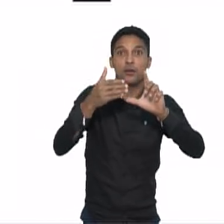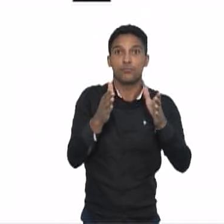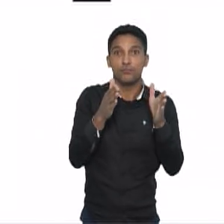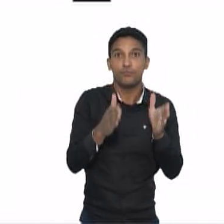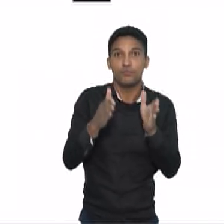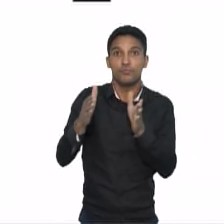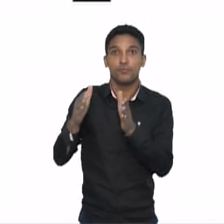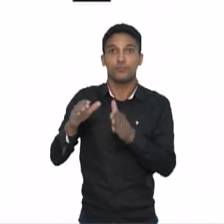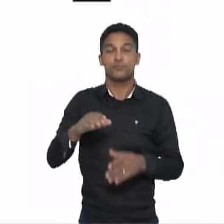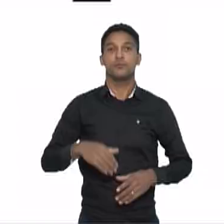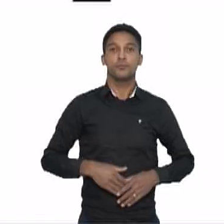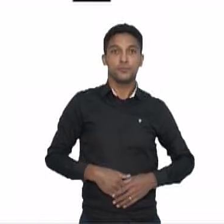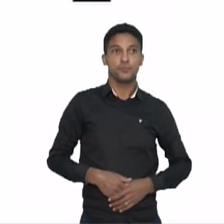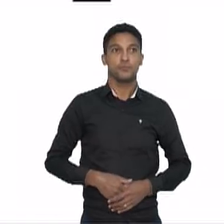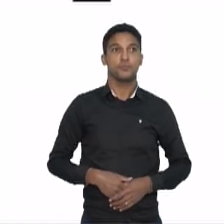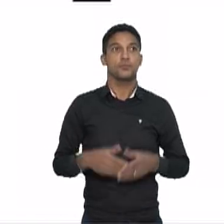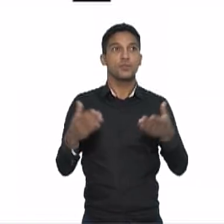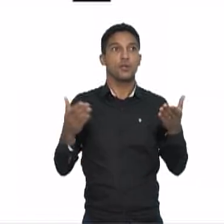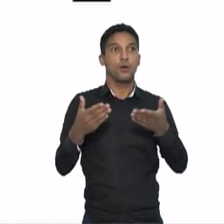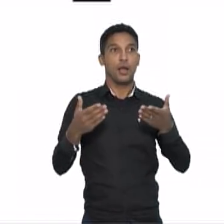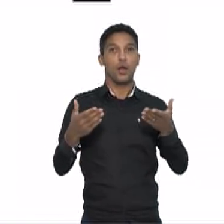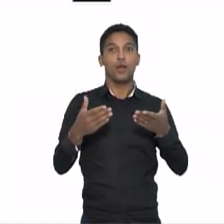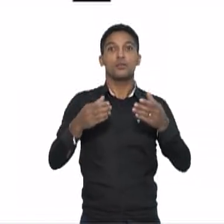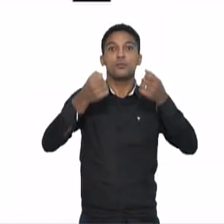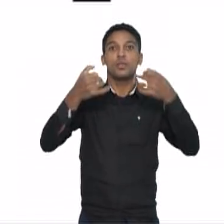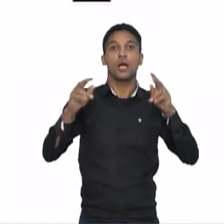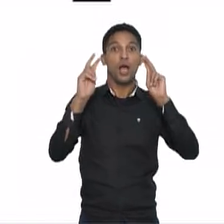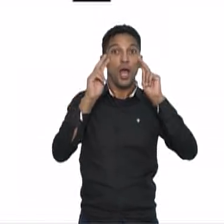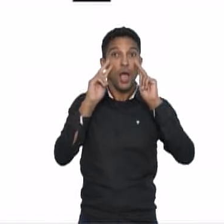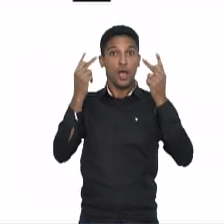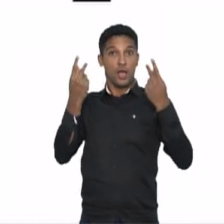Então, assim, humanidade e narratividade.